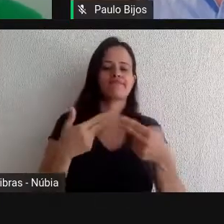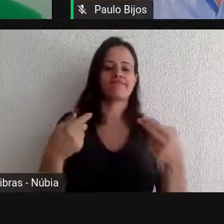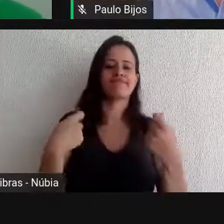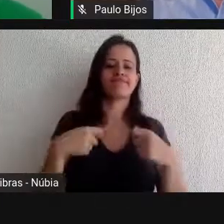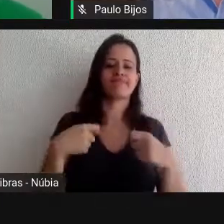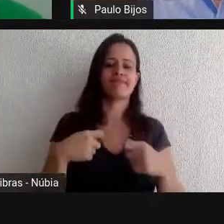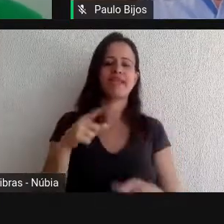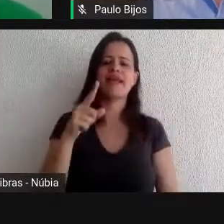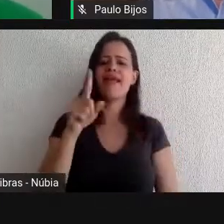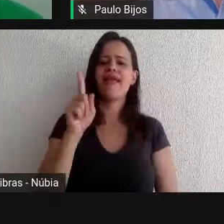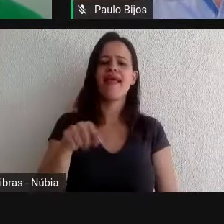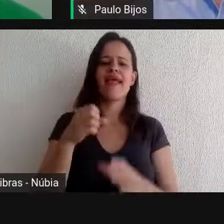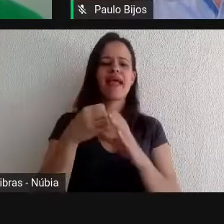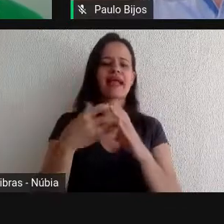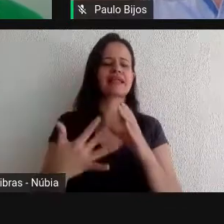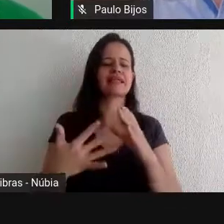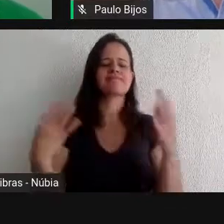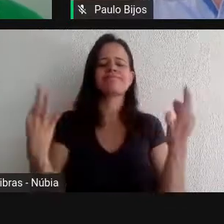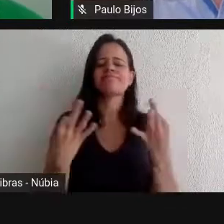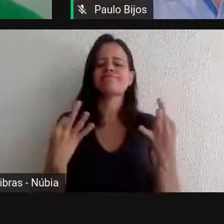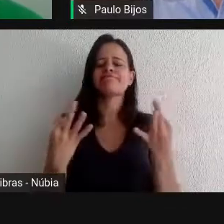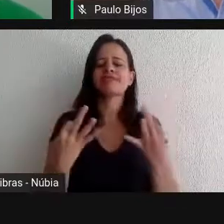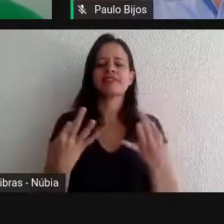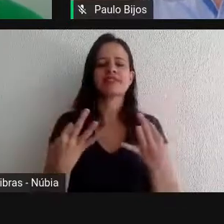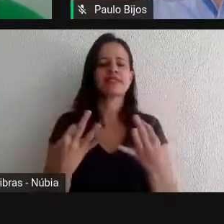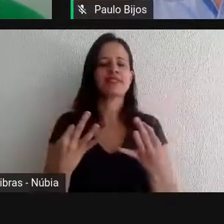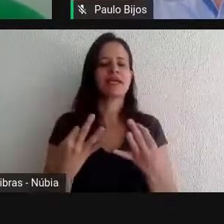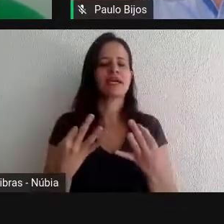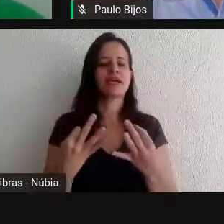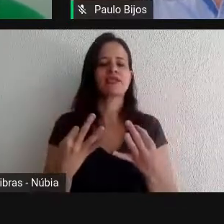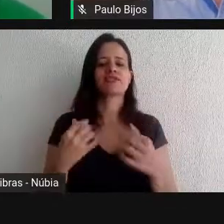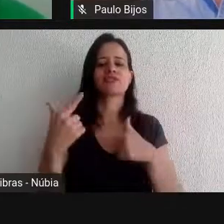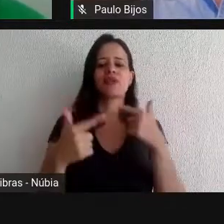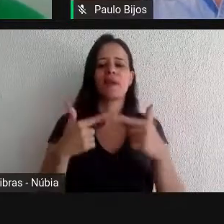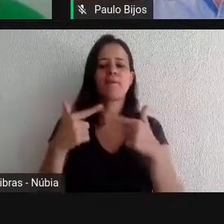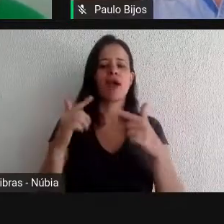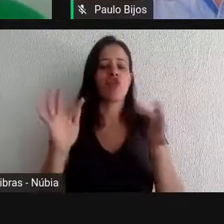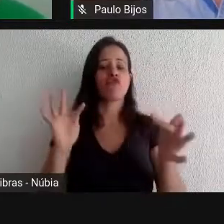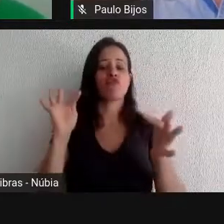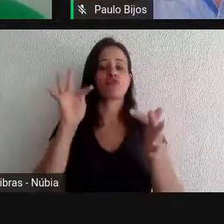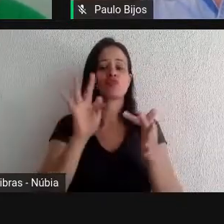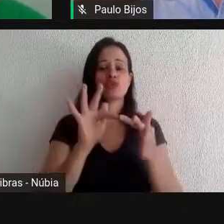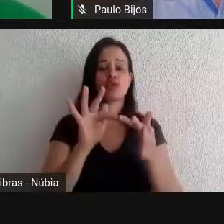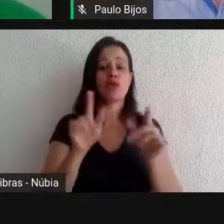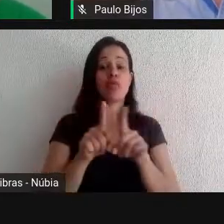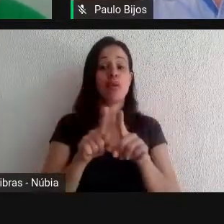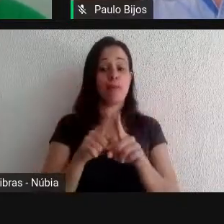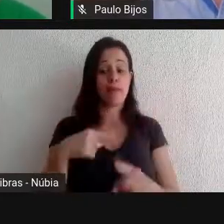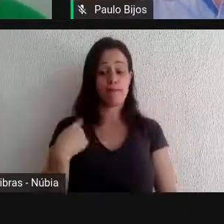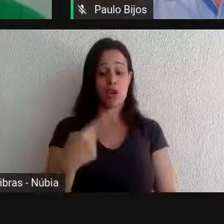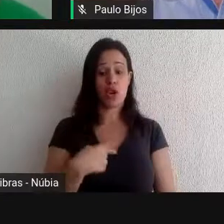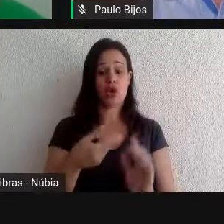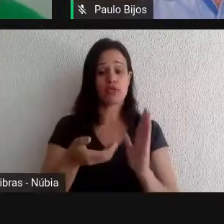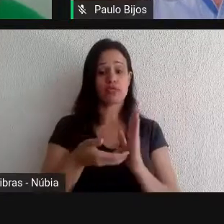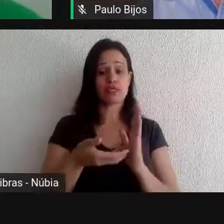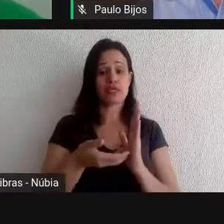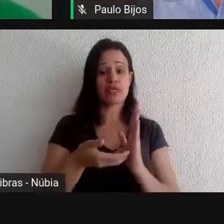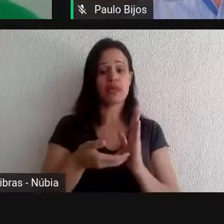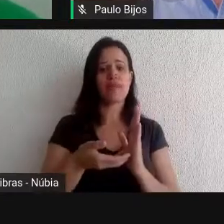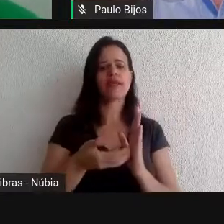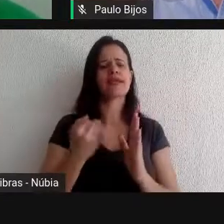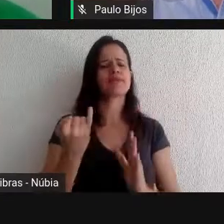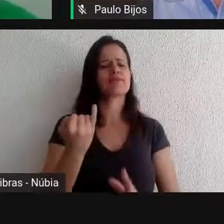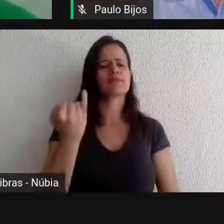é uma característica fantástica do mestrado profissional e, para nós, da Câmara dos Deputados, importantíssimo,